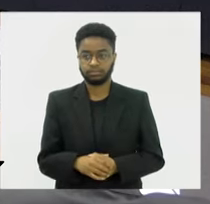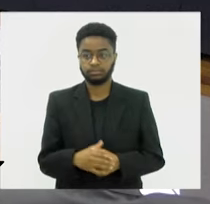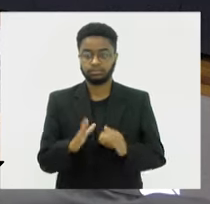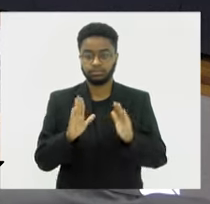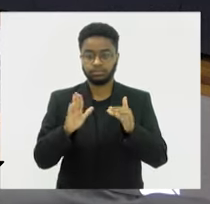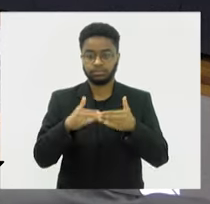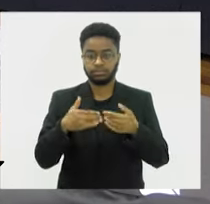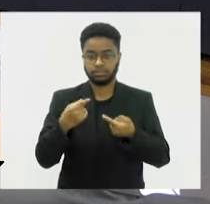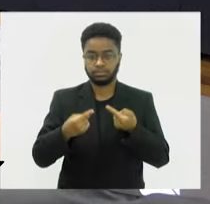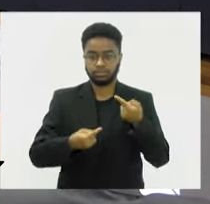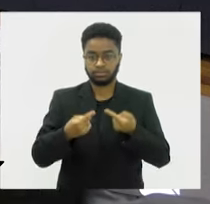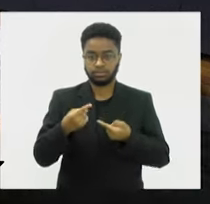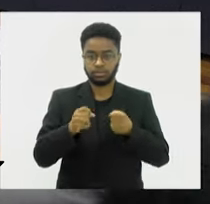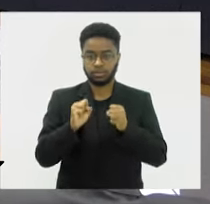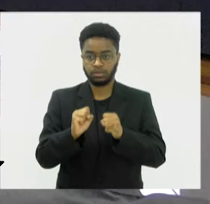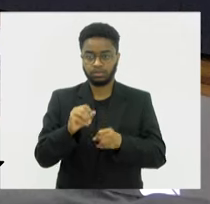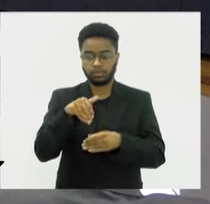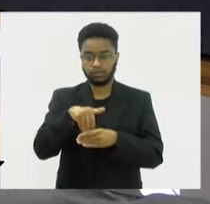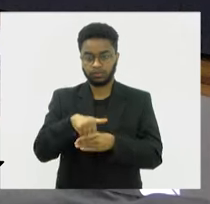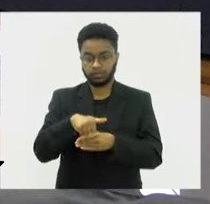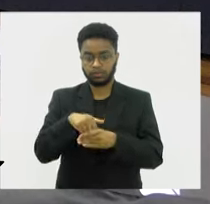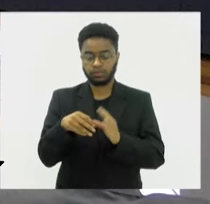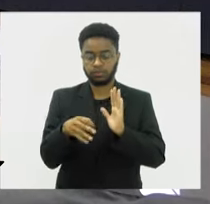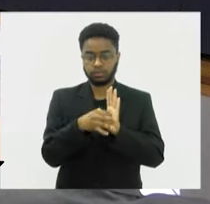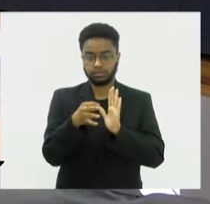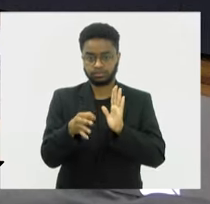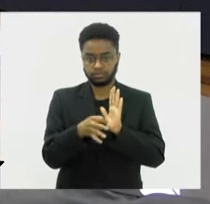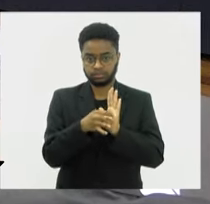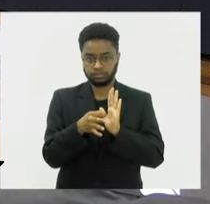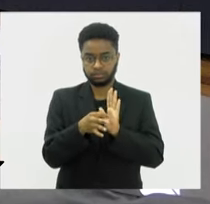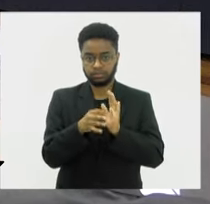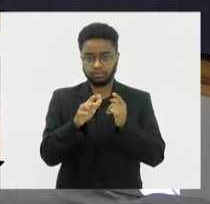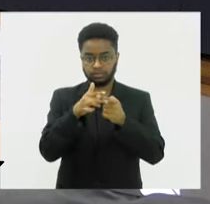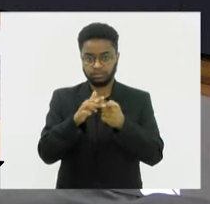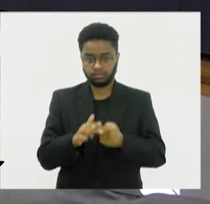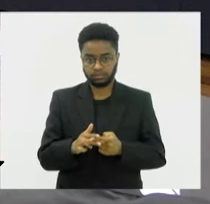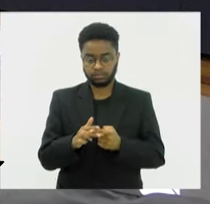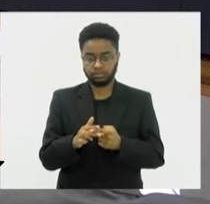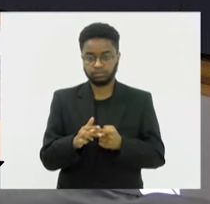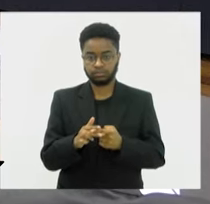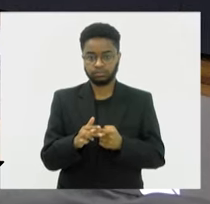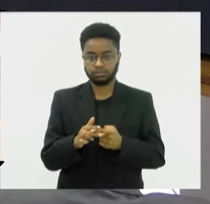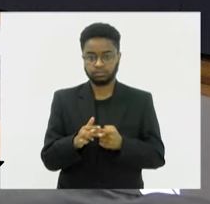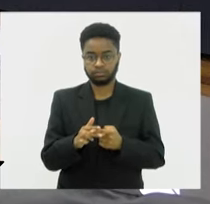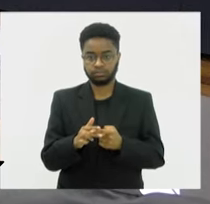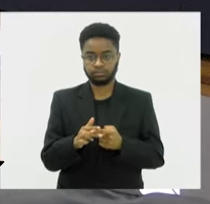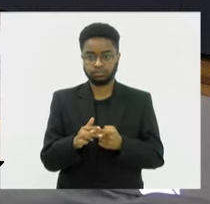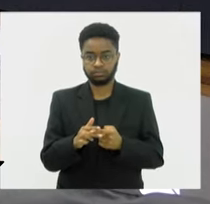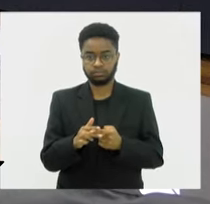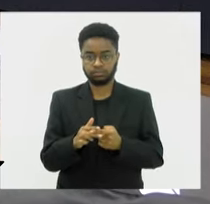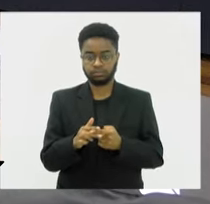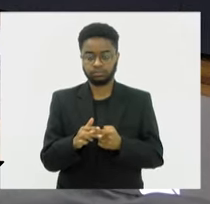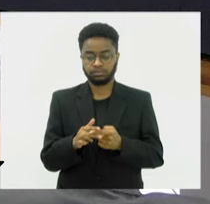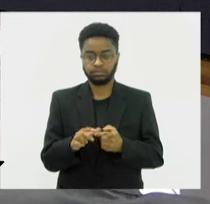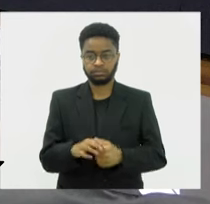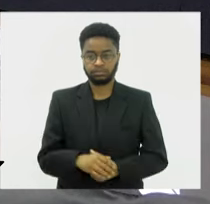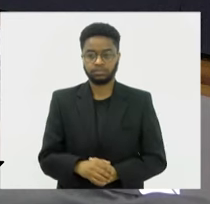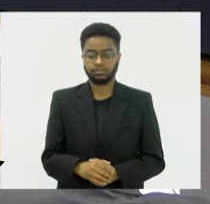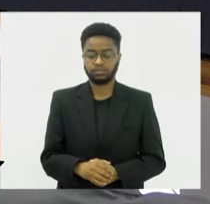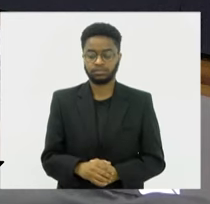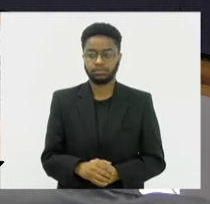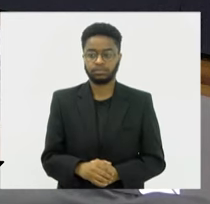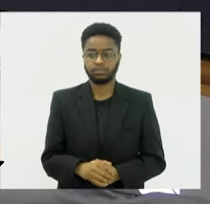encerrada a discussão, em votação o parecer retificado à luz